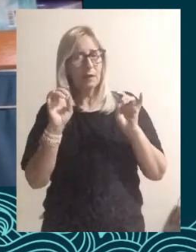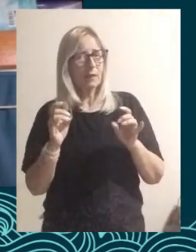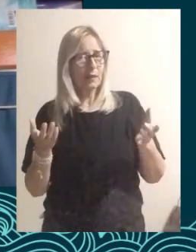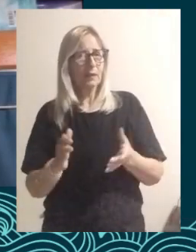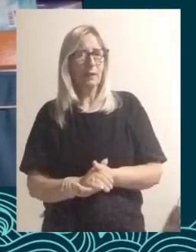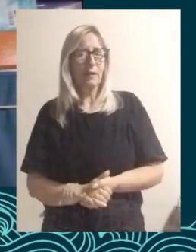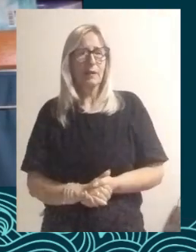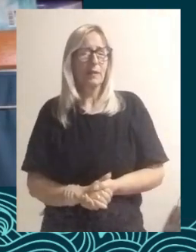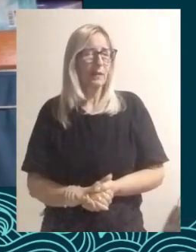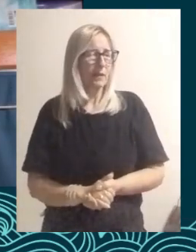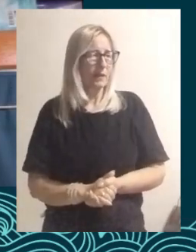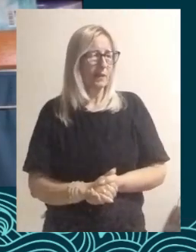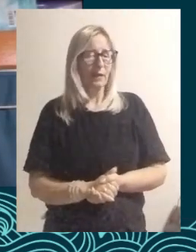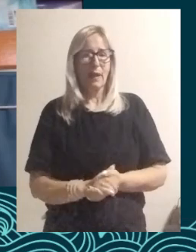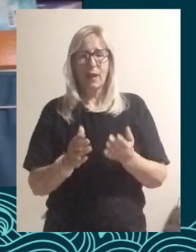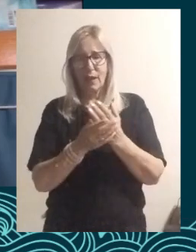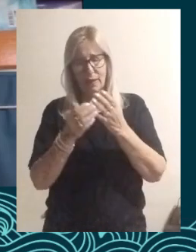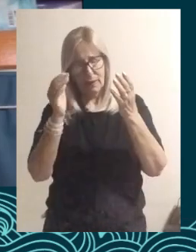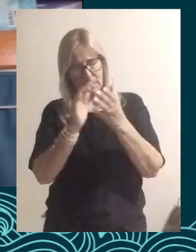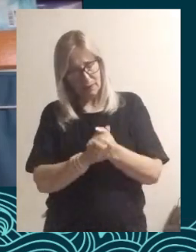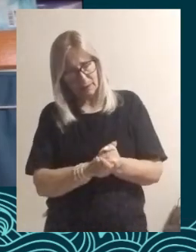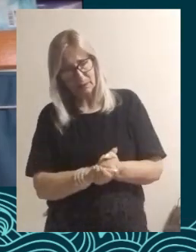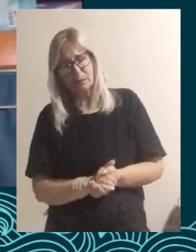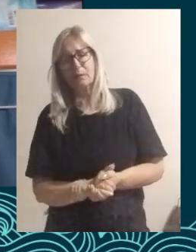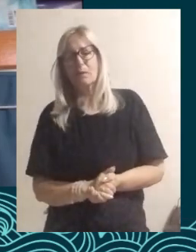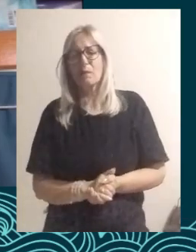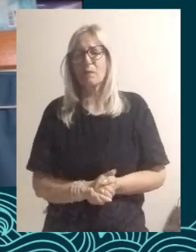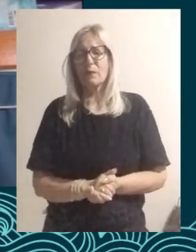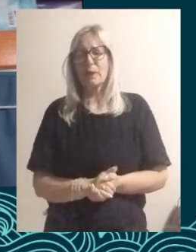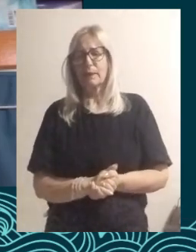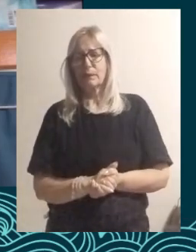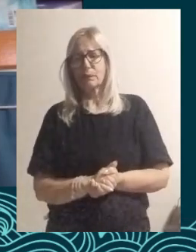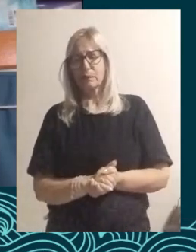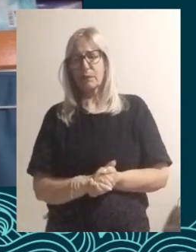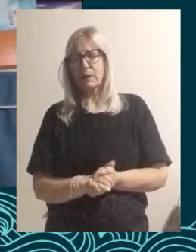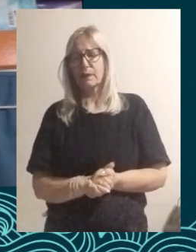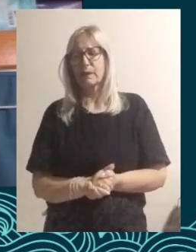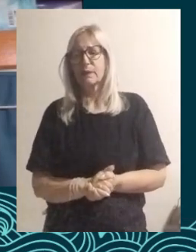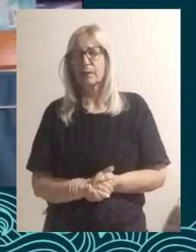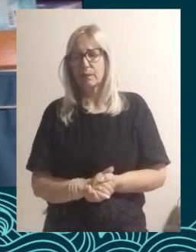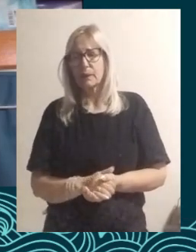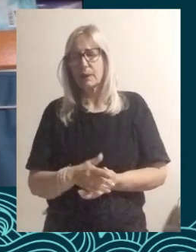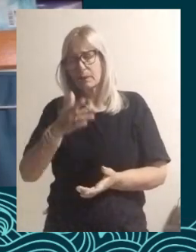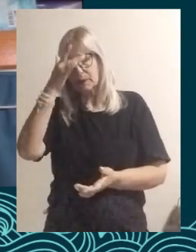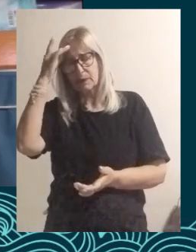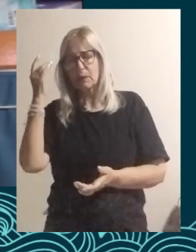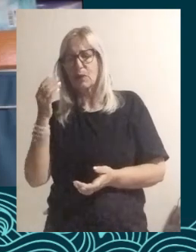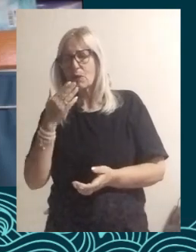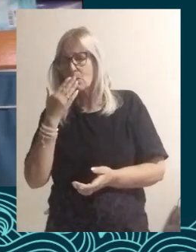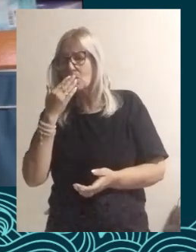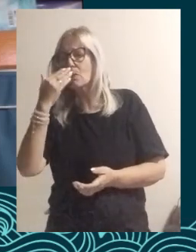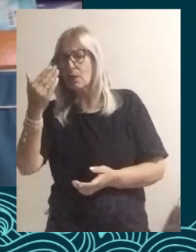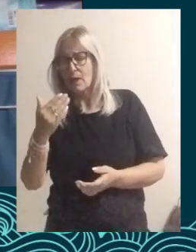especialmente as mães, né? Ou Uhum. esposas, ou pessoas que têm pais com